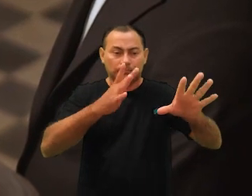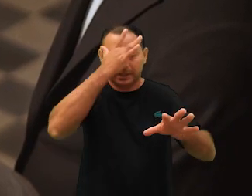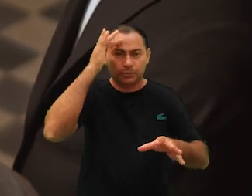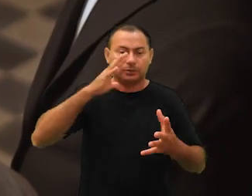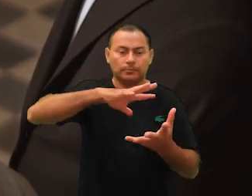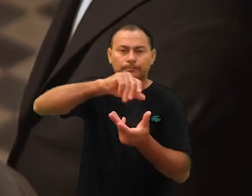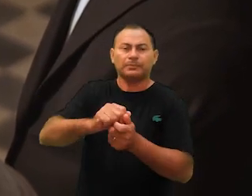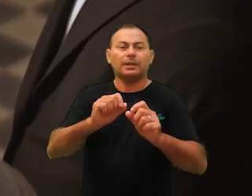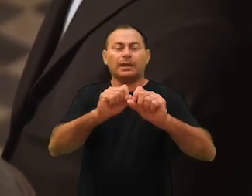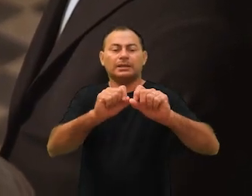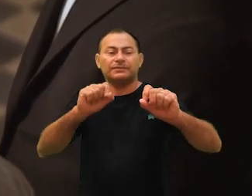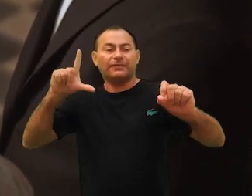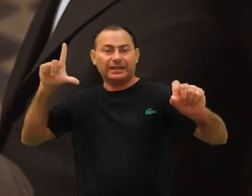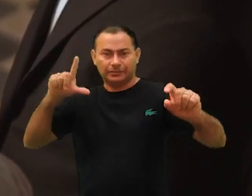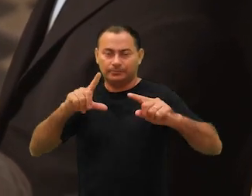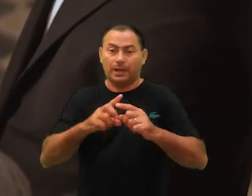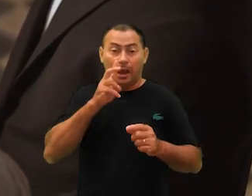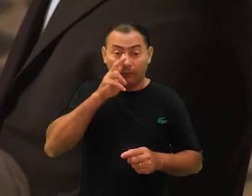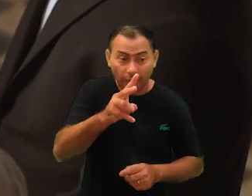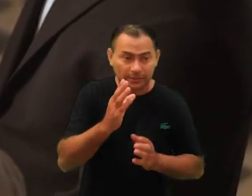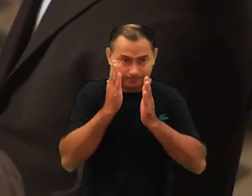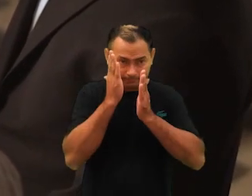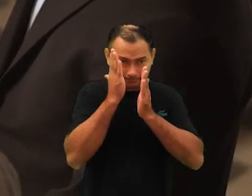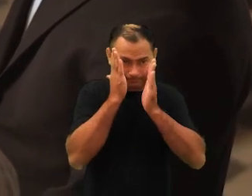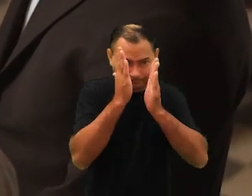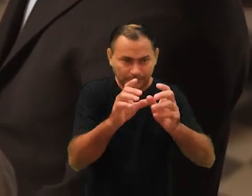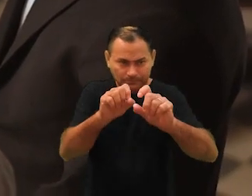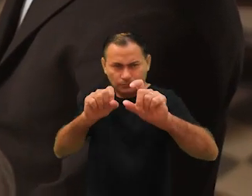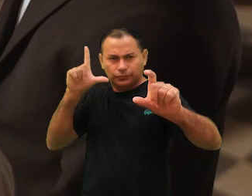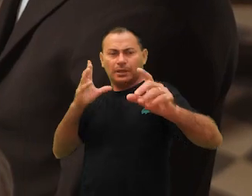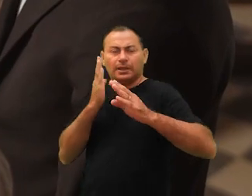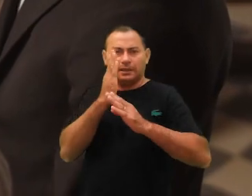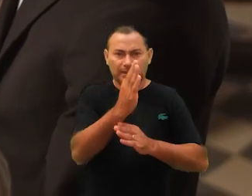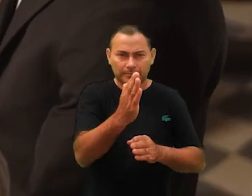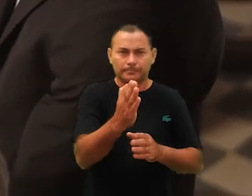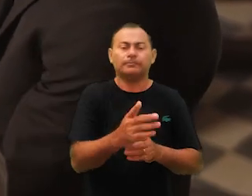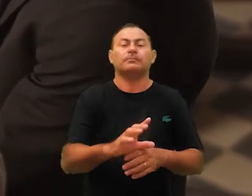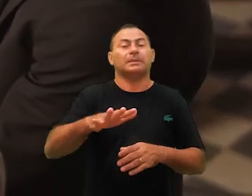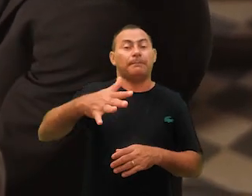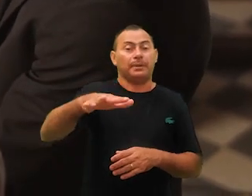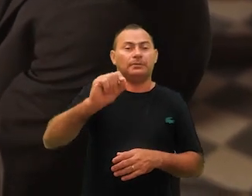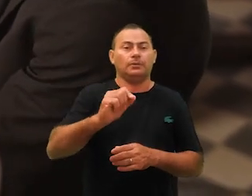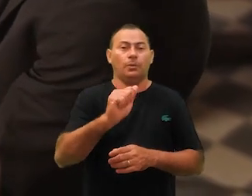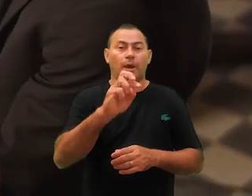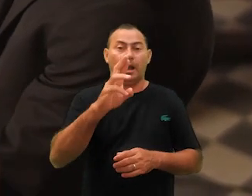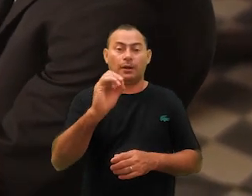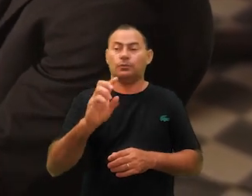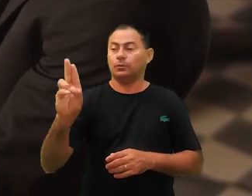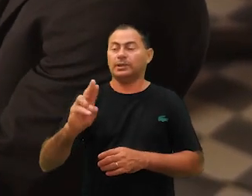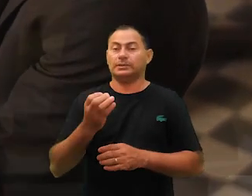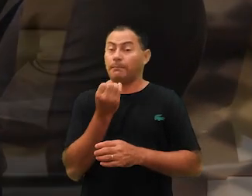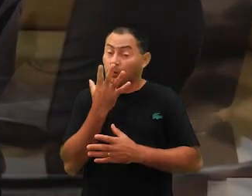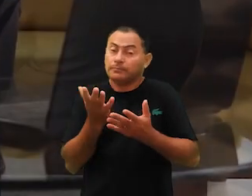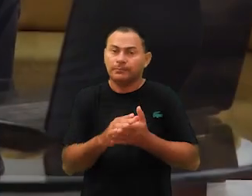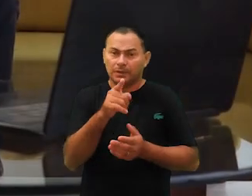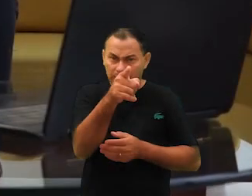mundo as pessoas, ou seja, as flechas. A força e a direção com que as flechas são lançadas dependem do arco